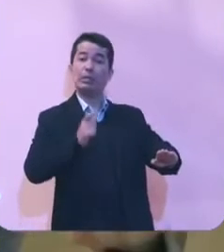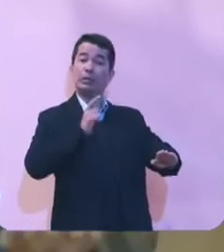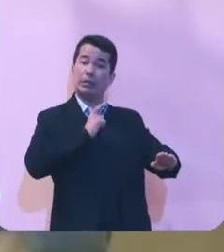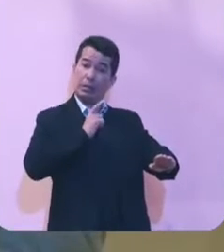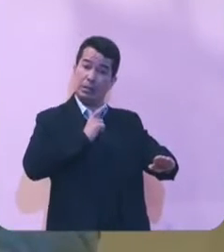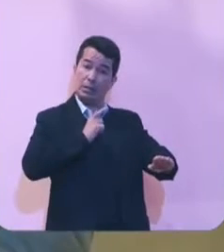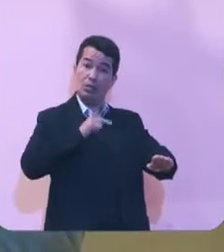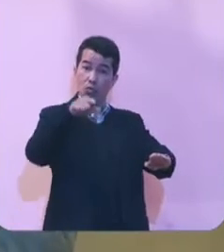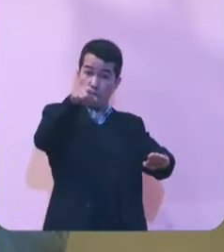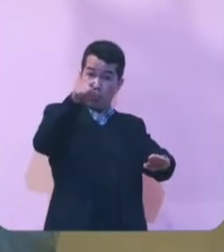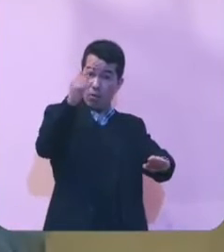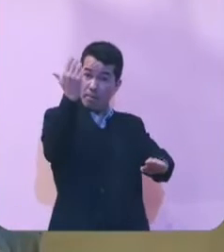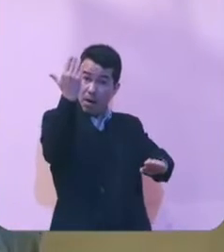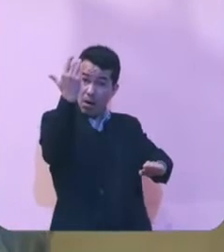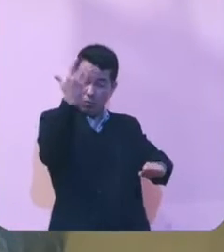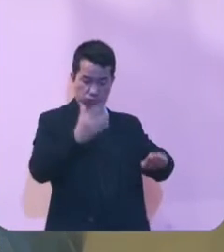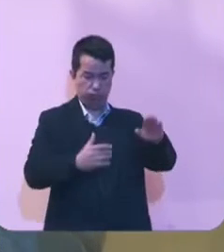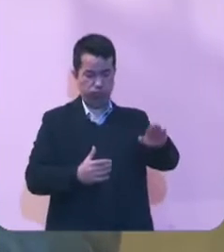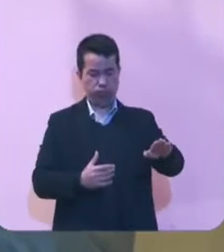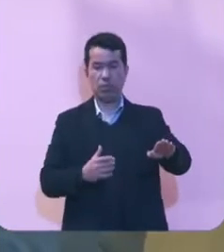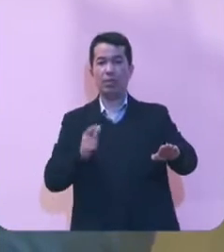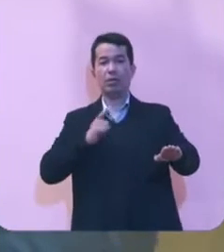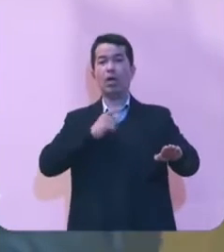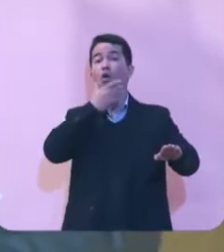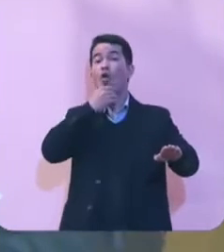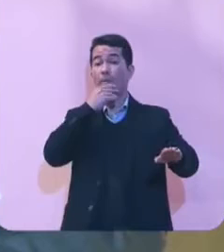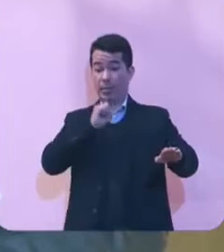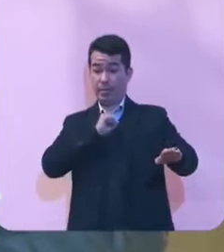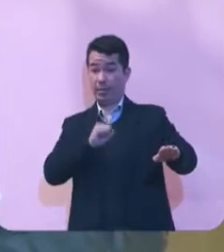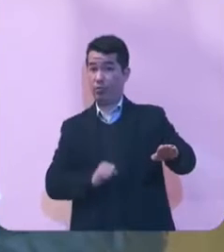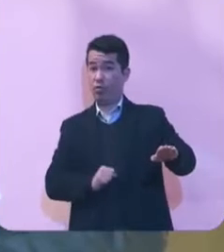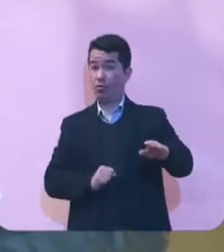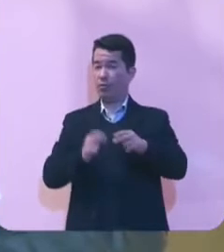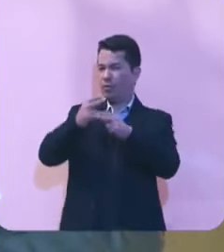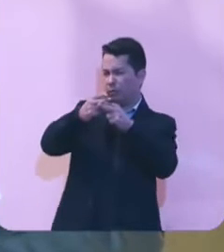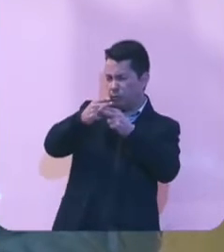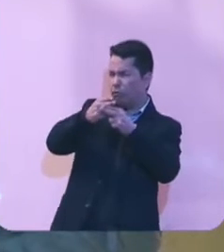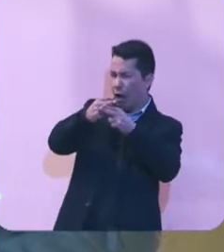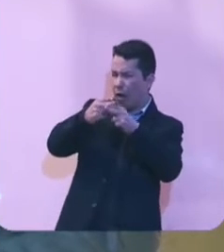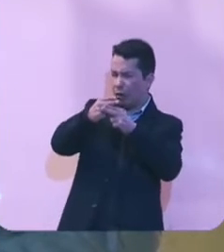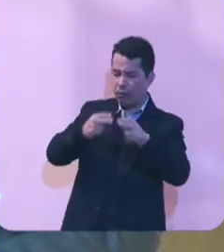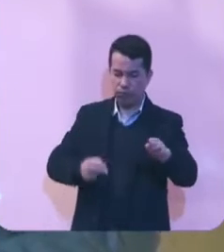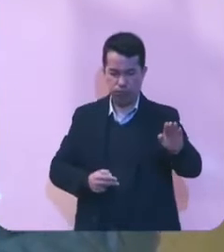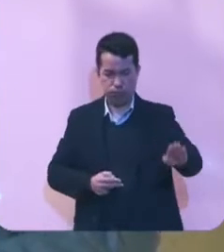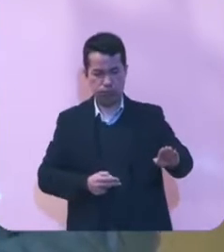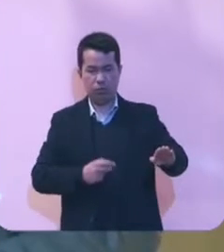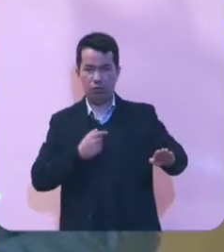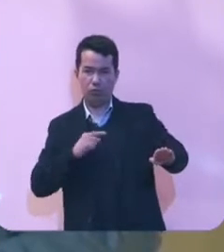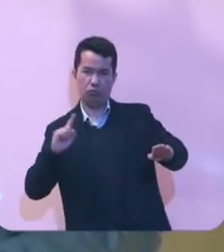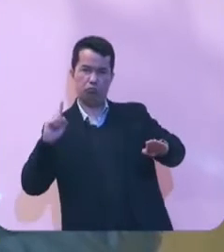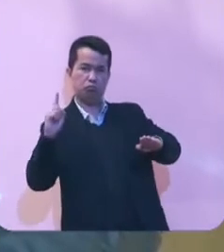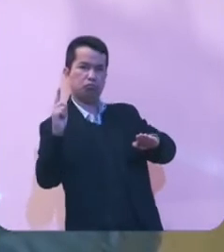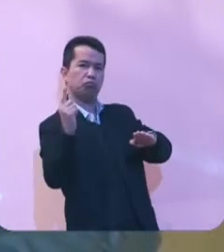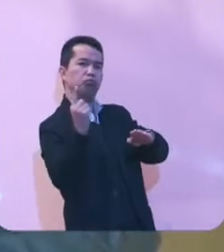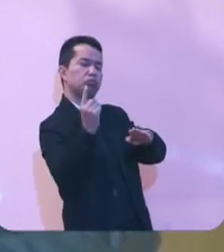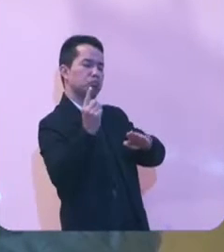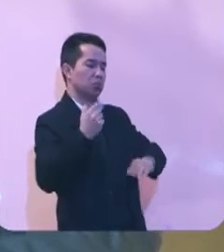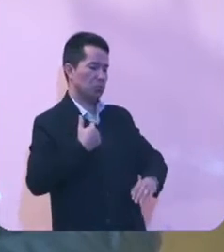esse animalzinho. E vinha o sacerdote com um cutelo, com uma faca. E ele